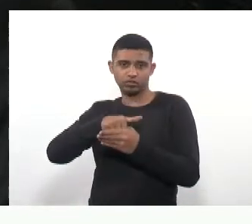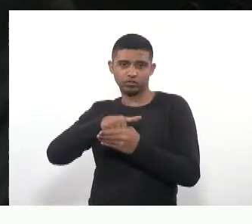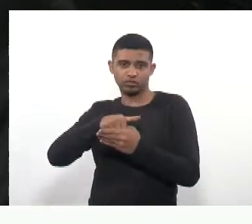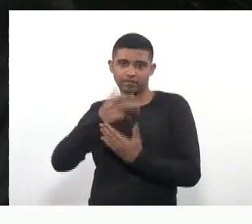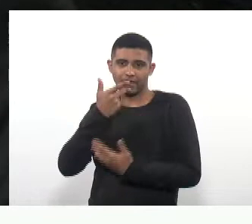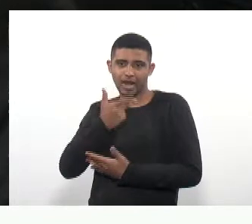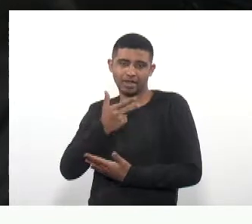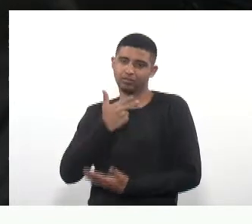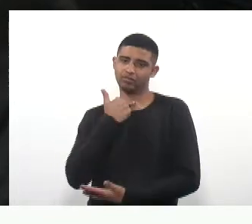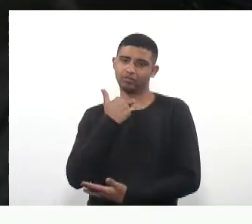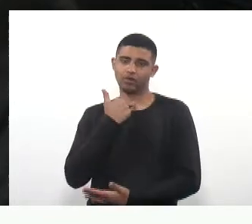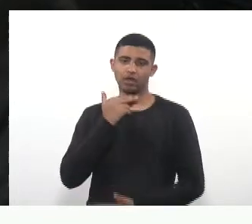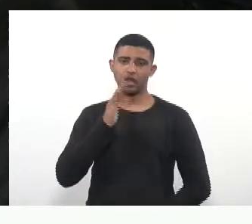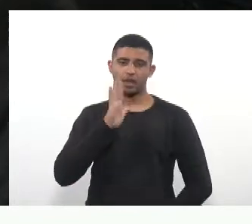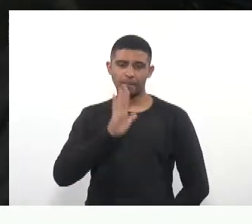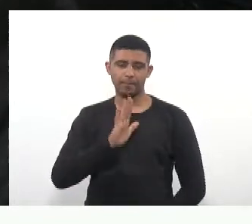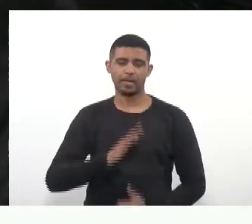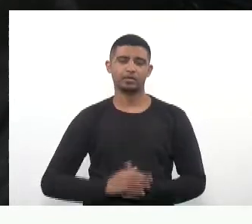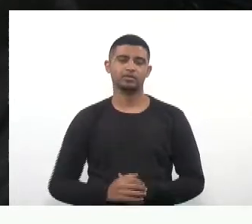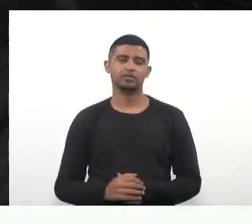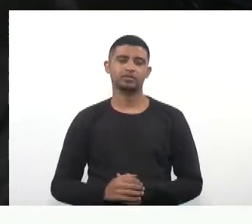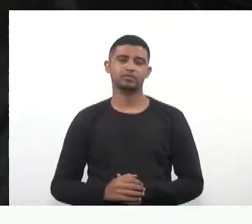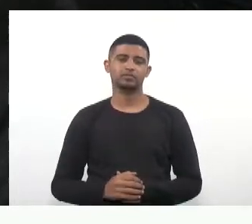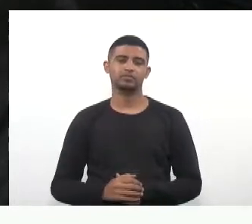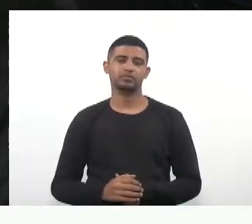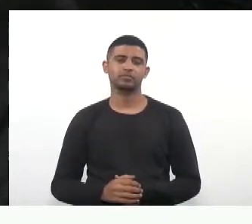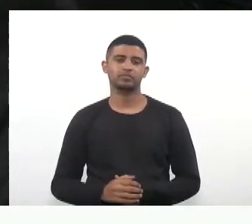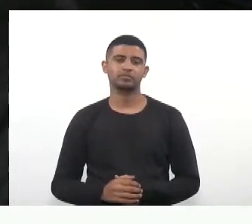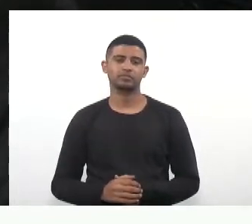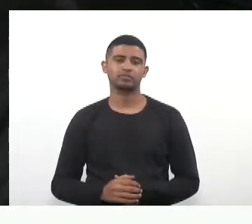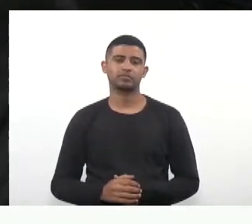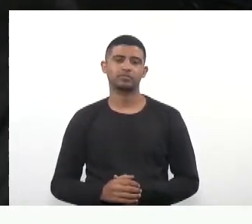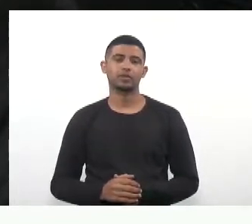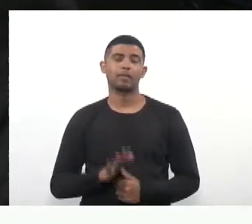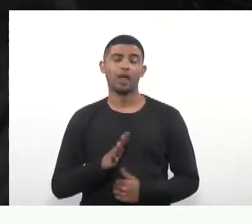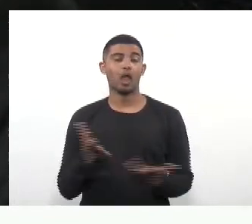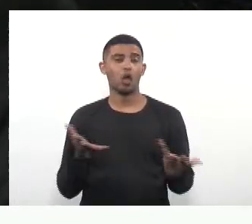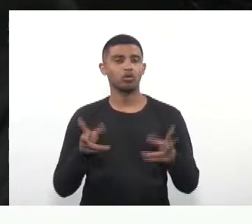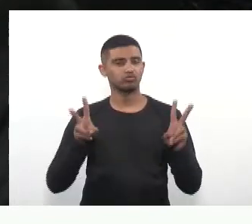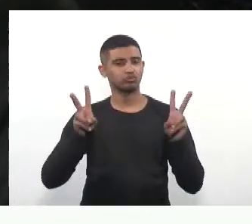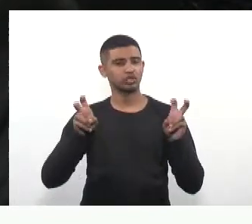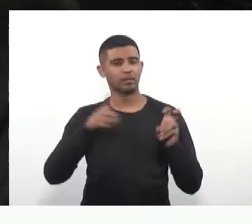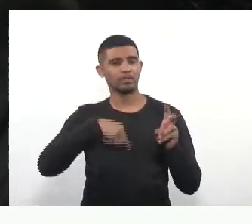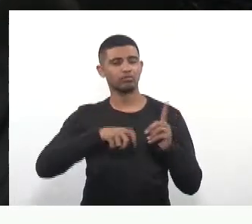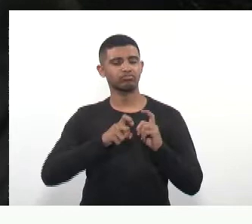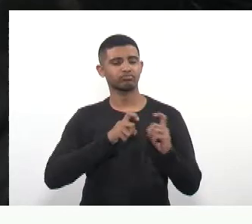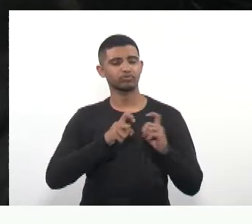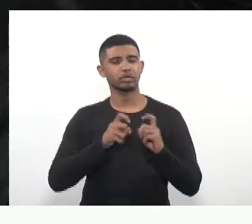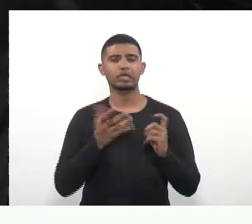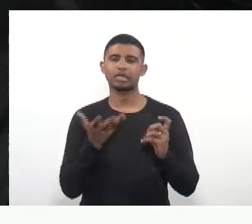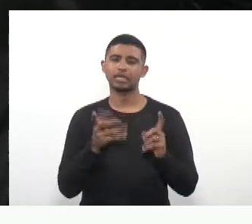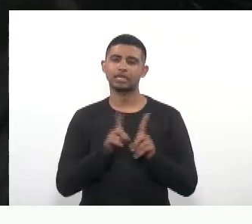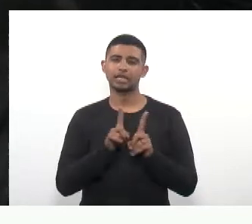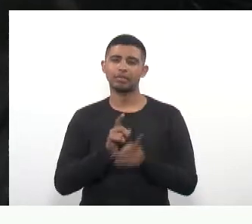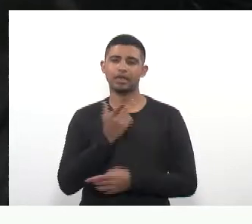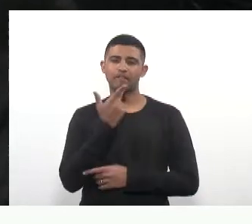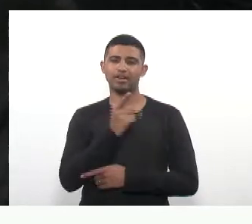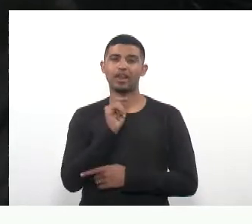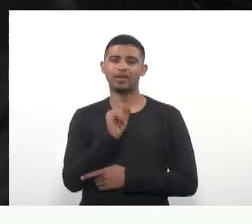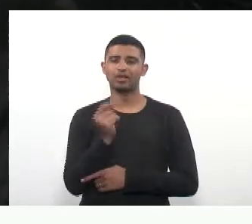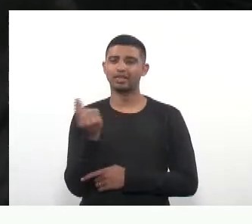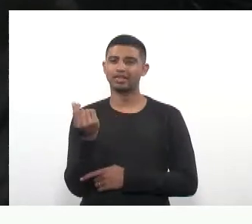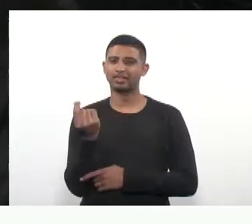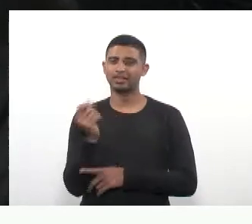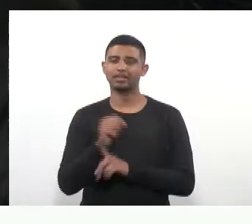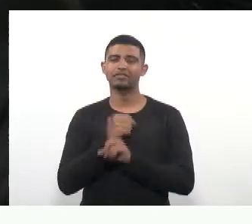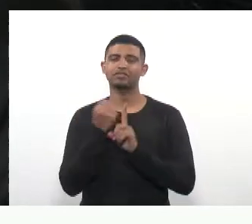virá. Mas com relação a esse tema, eu gostaria também de ingressar na questão da tarifa